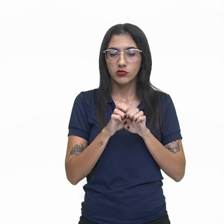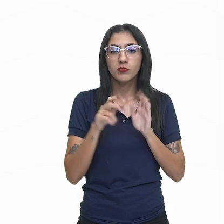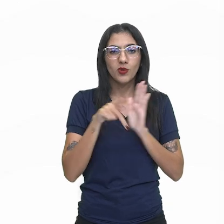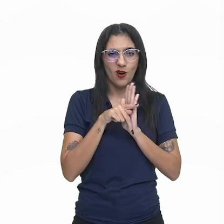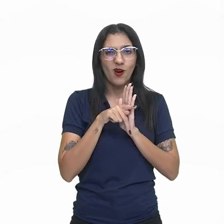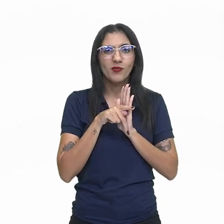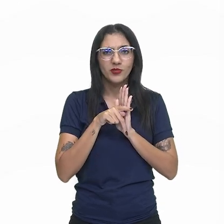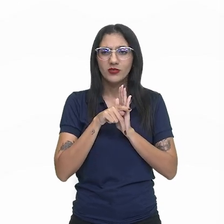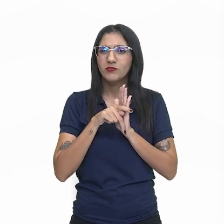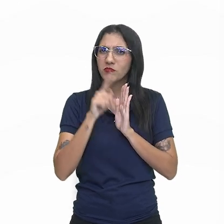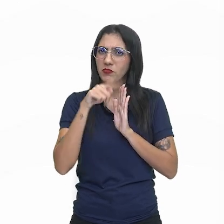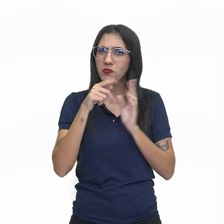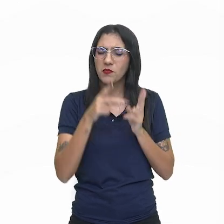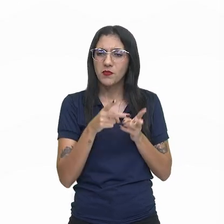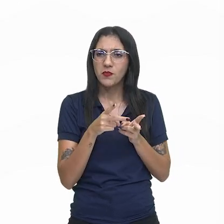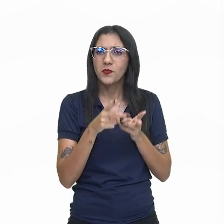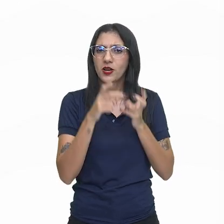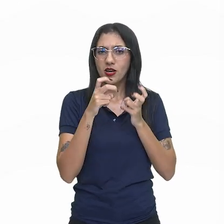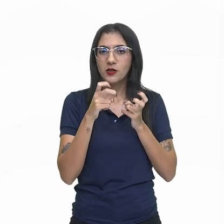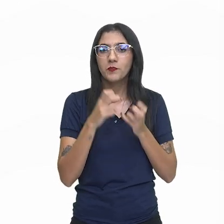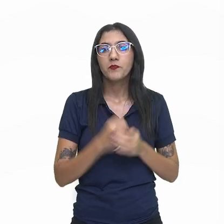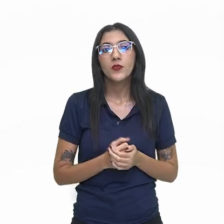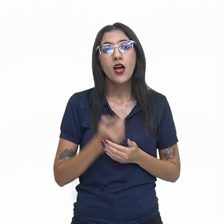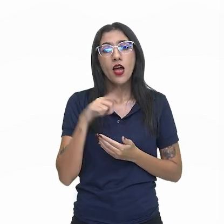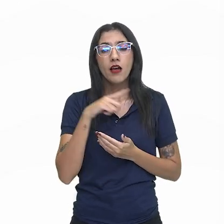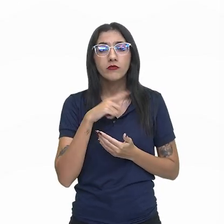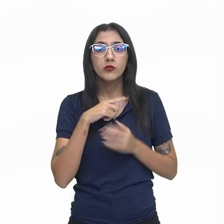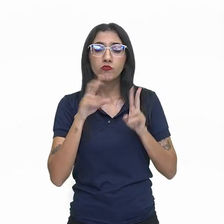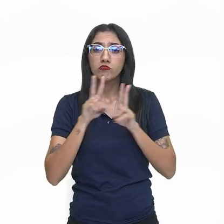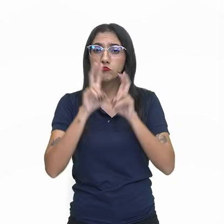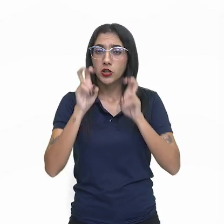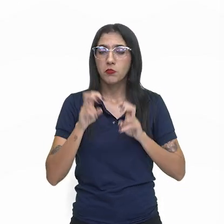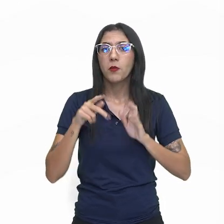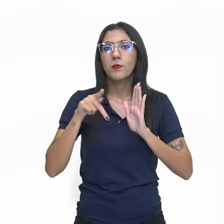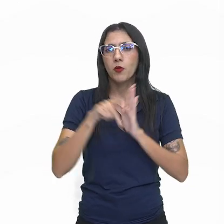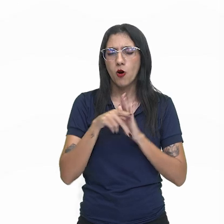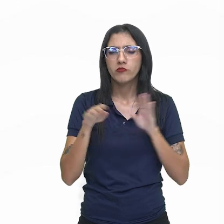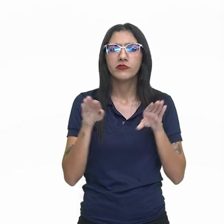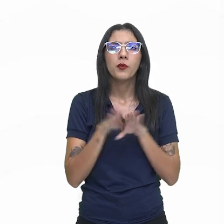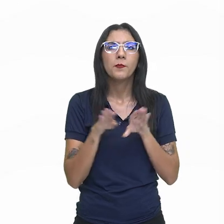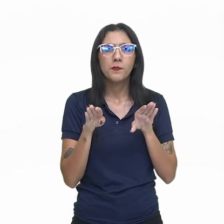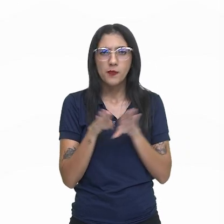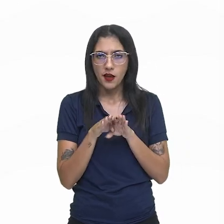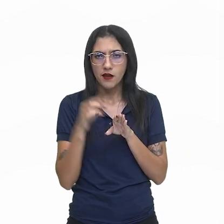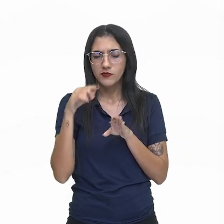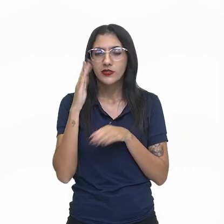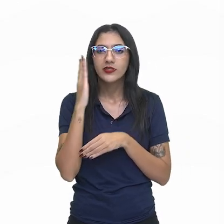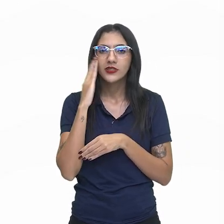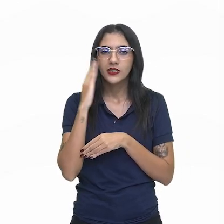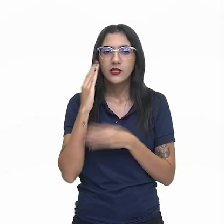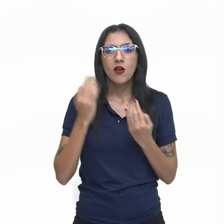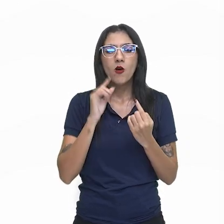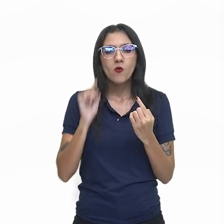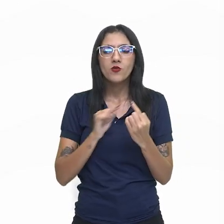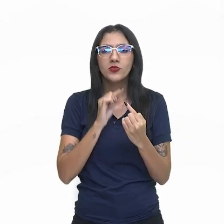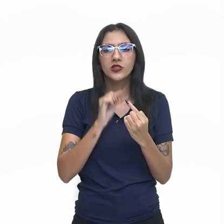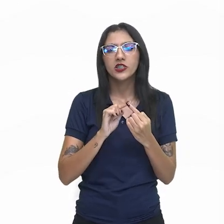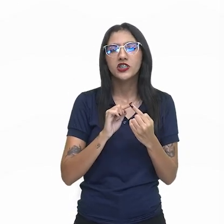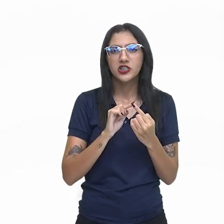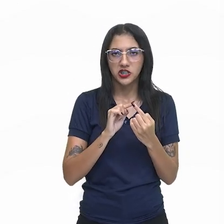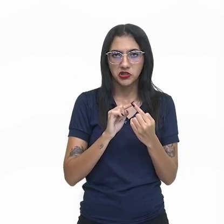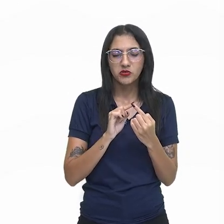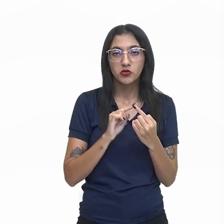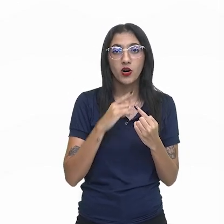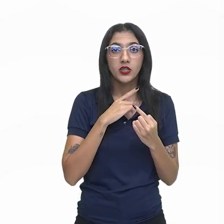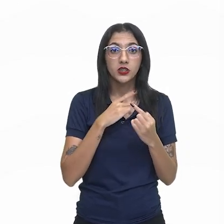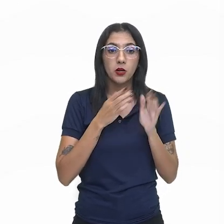foi composta, possui uma temática específica, que eu já falei para vocês, que a intencionalidade que está